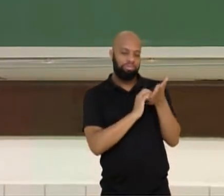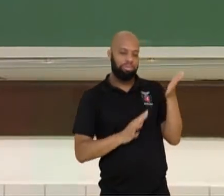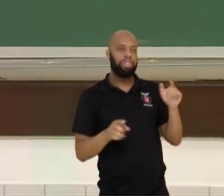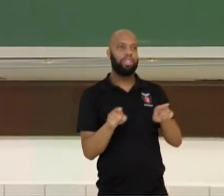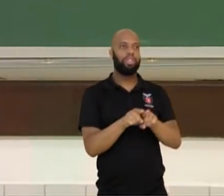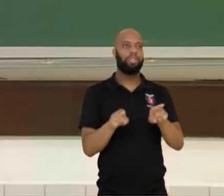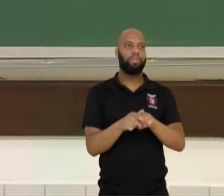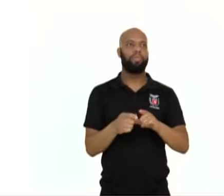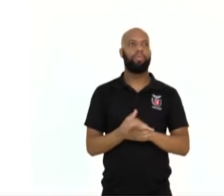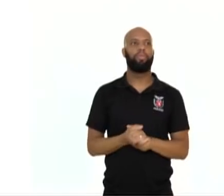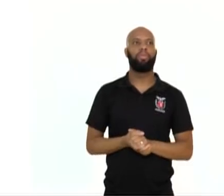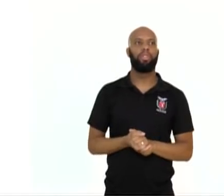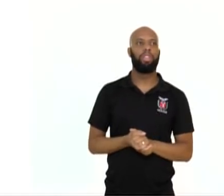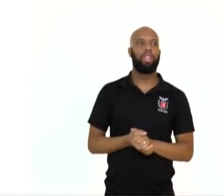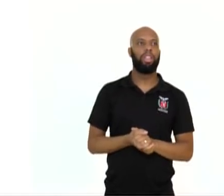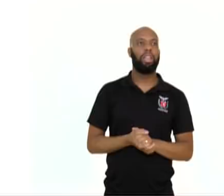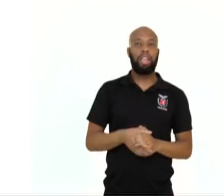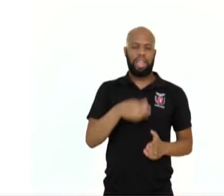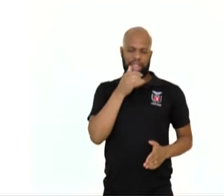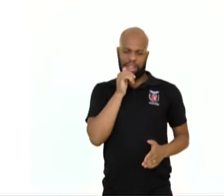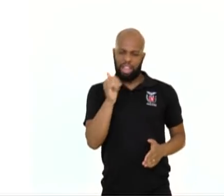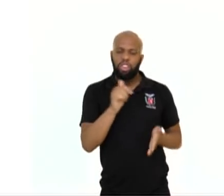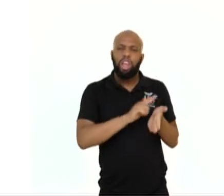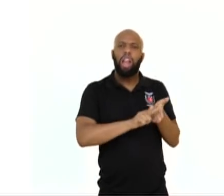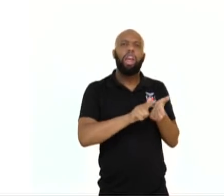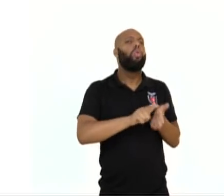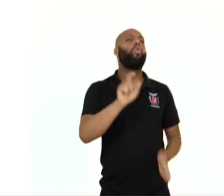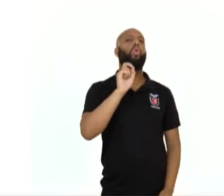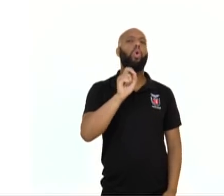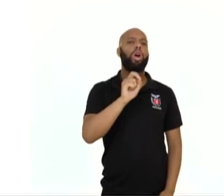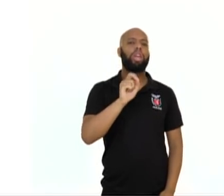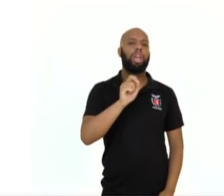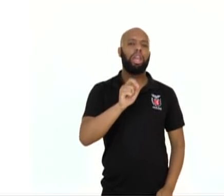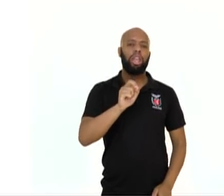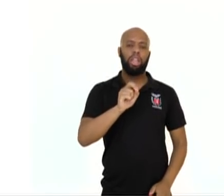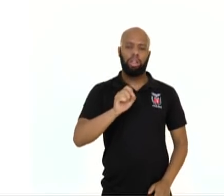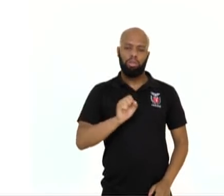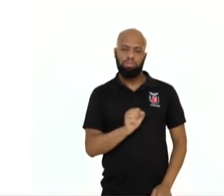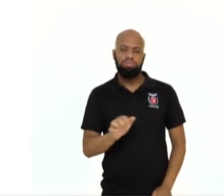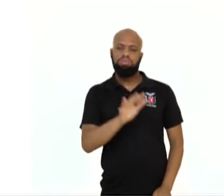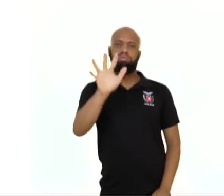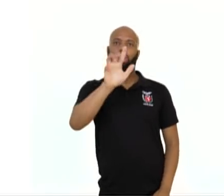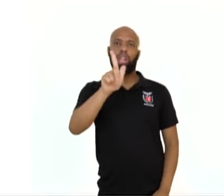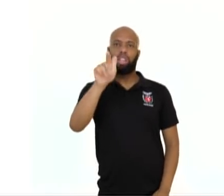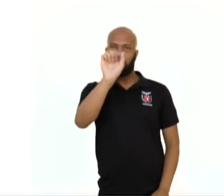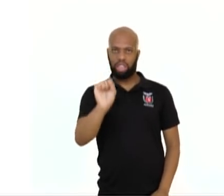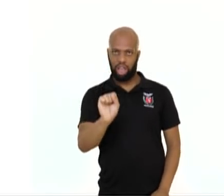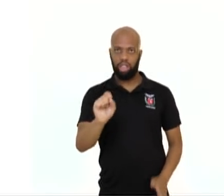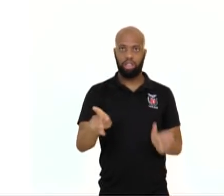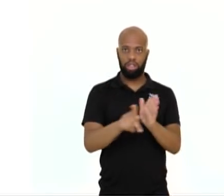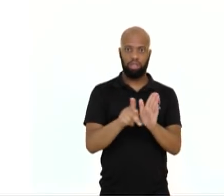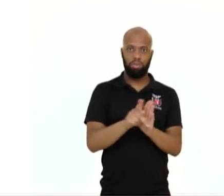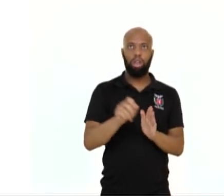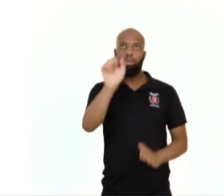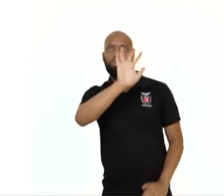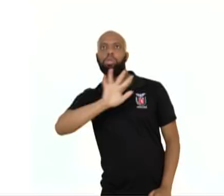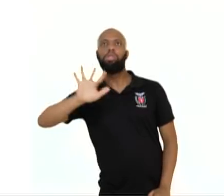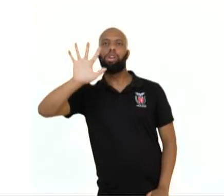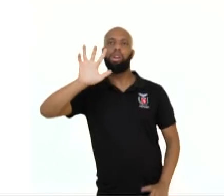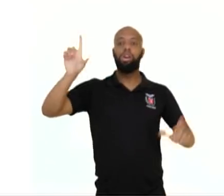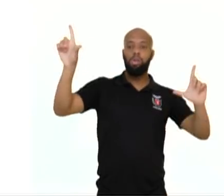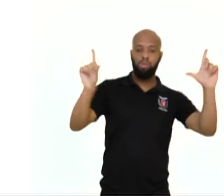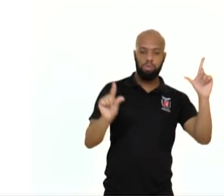então. Energia limpa é aquela que não libera gases poluentes na atmosfera, reduzindo, assim,